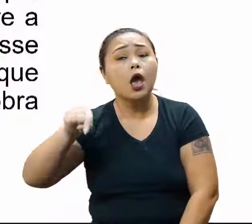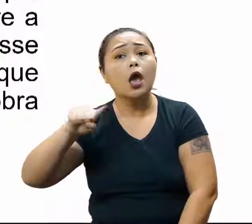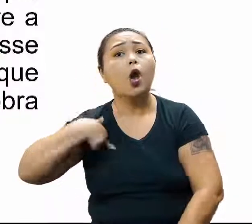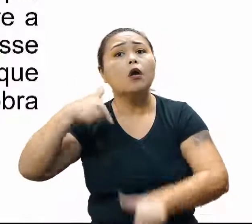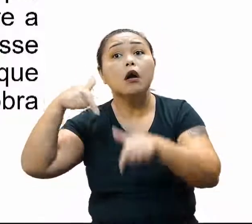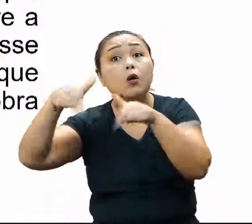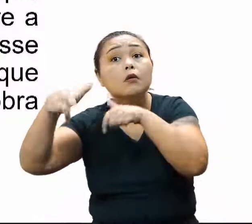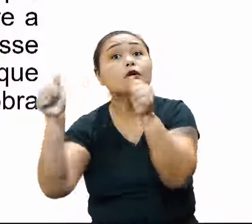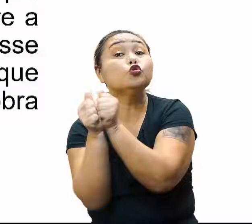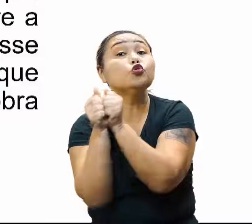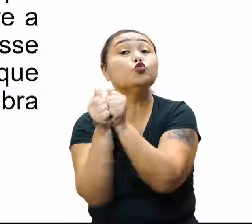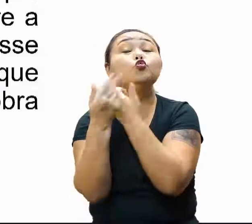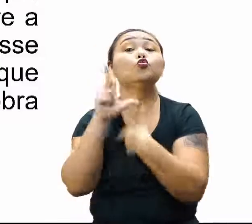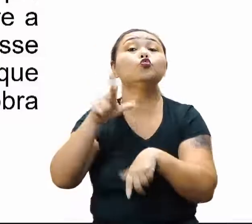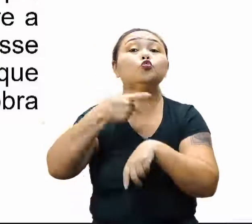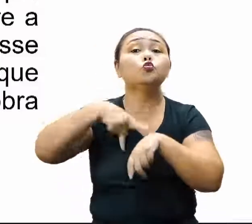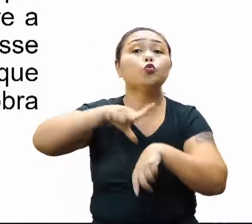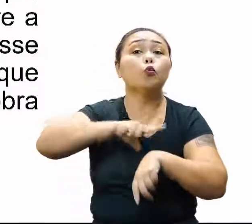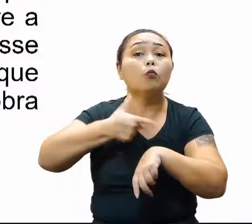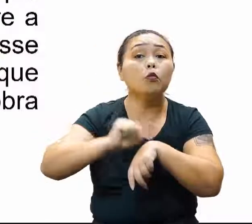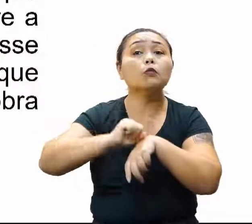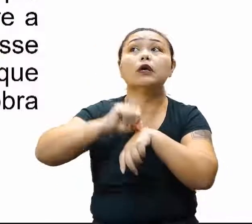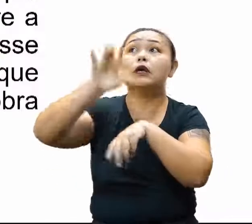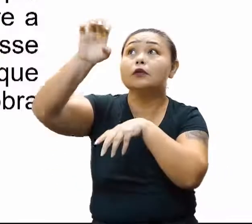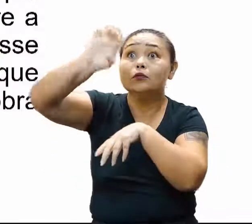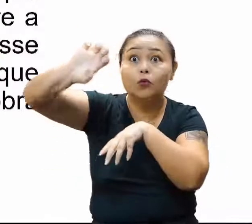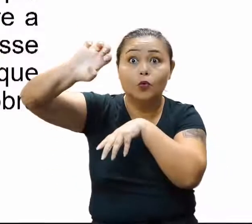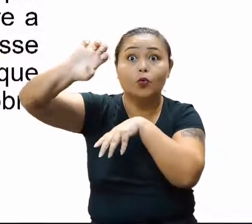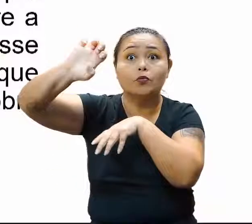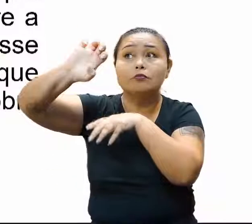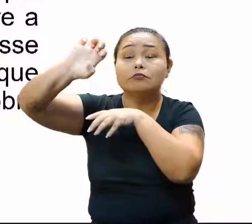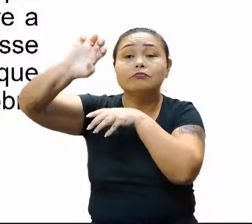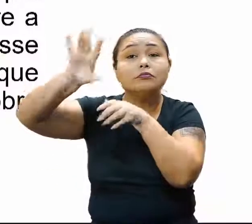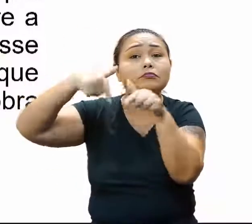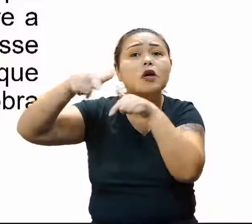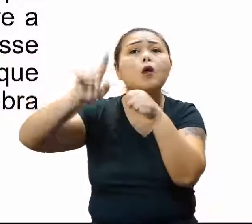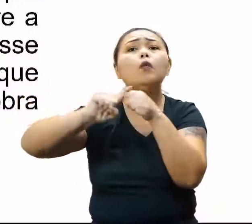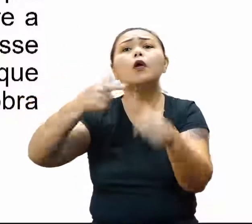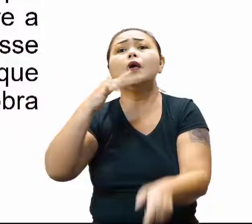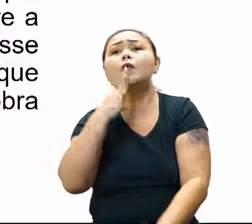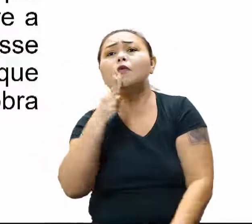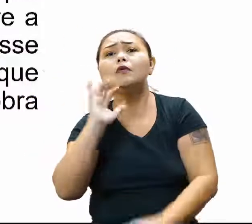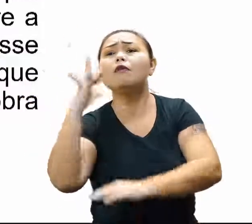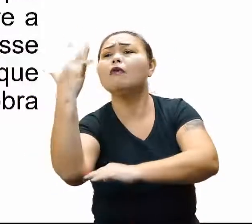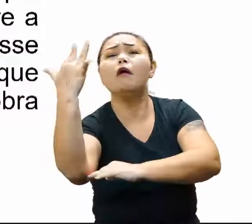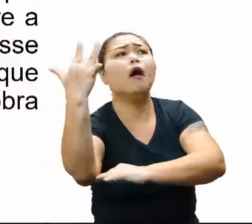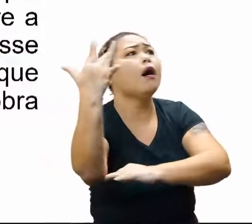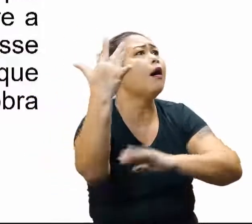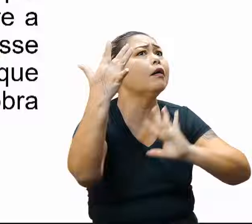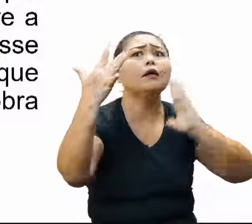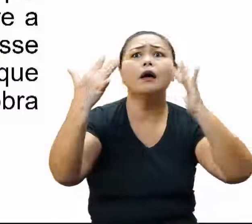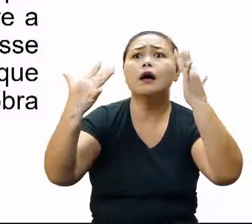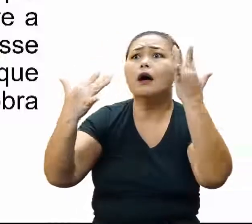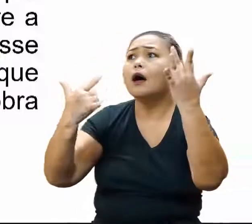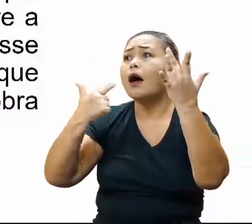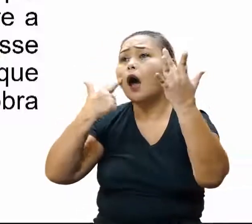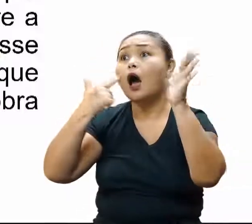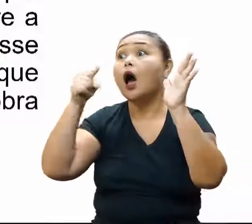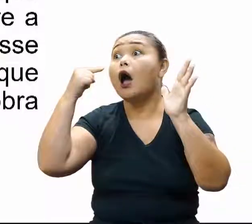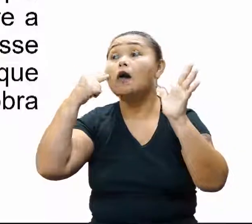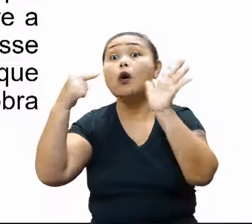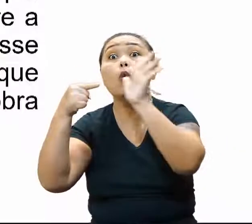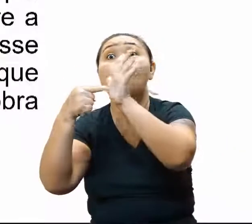com os portugueses, certo? Por quê? Ele conhecia muito bem a floresta e acabava indicando onde